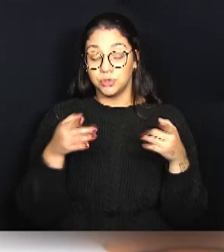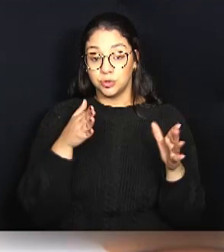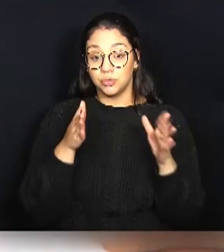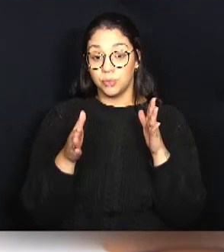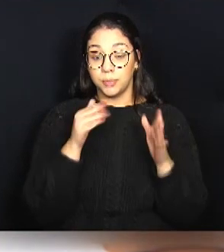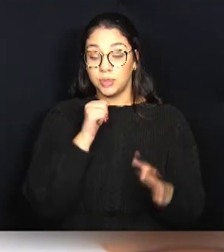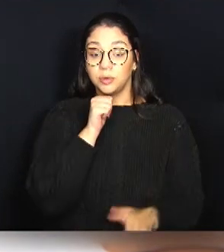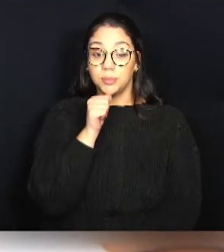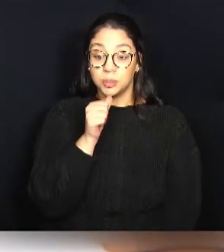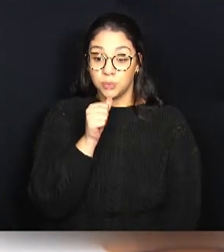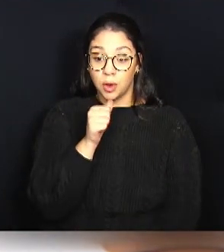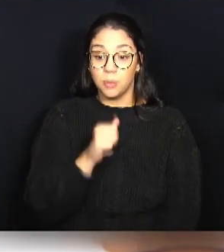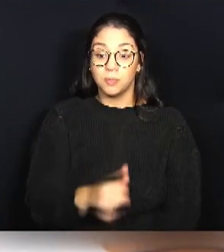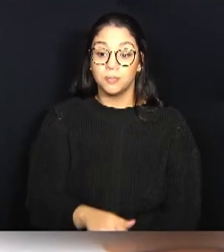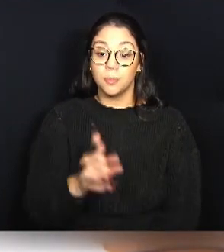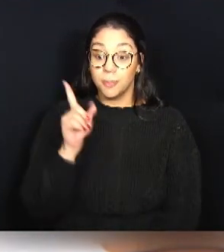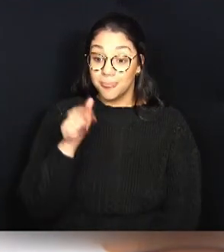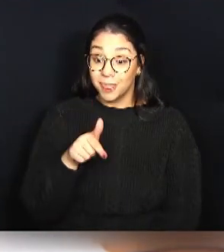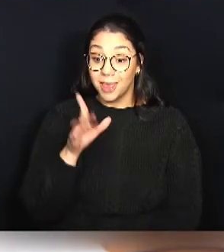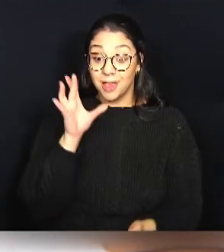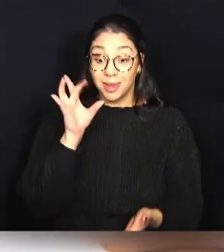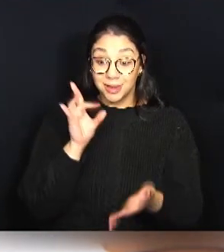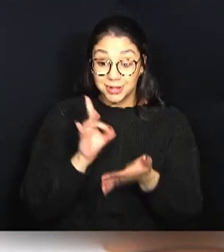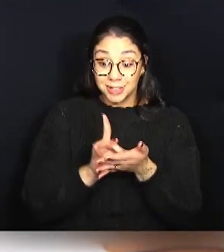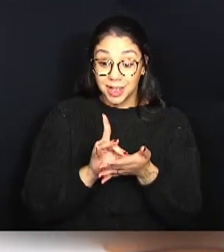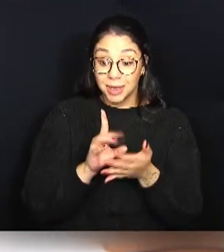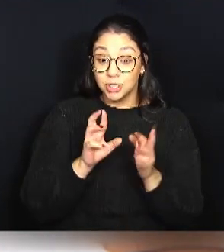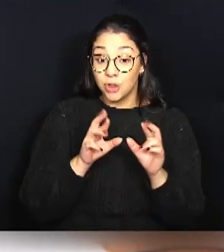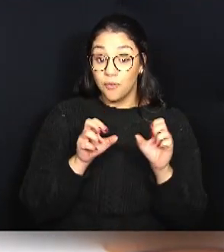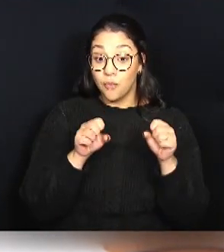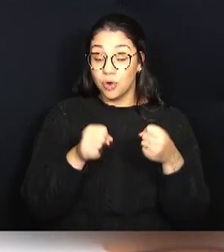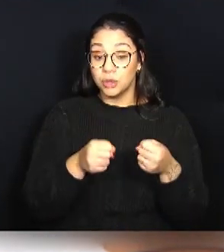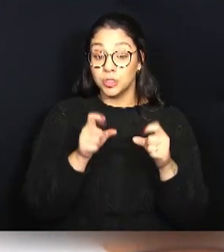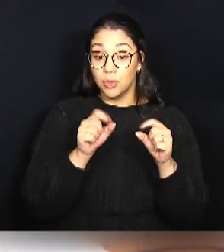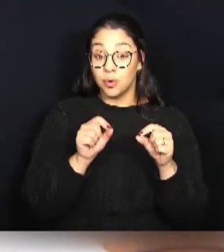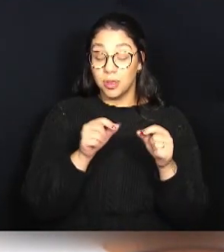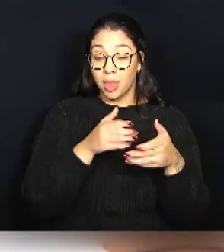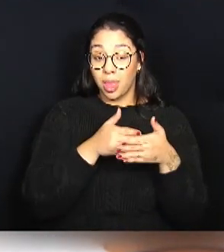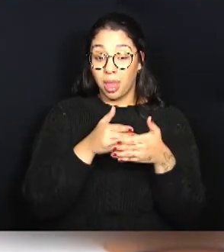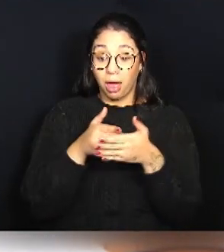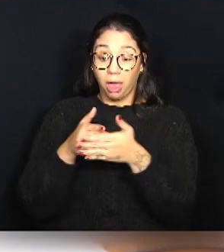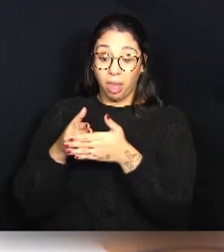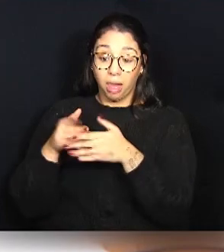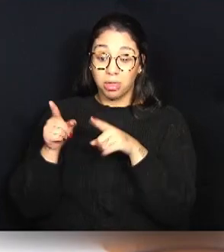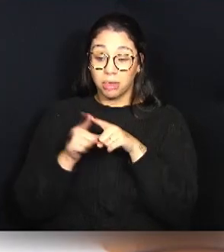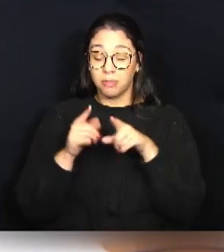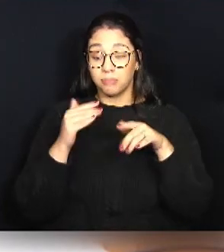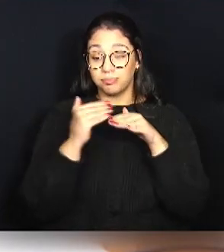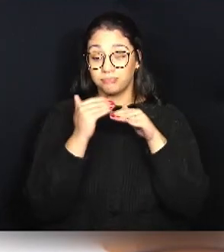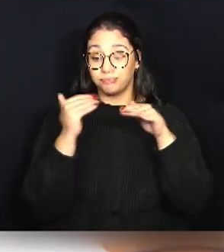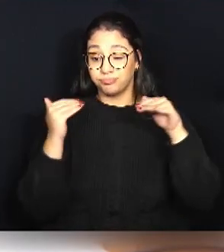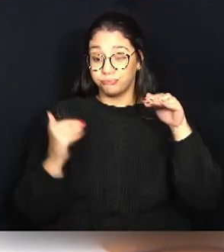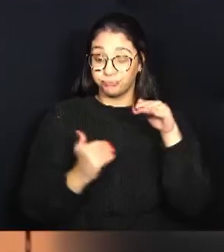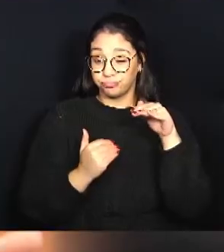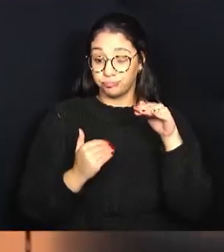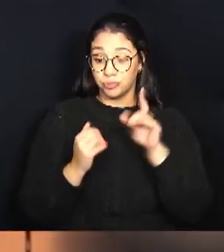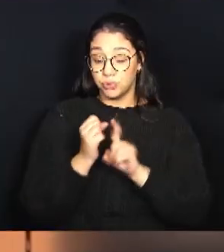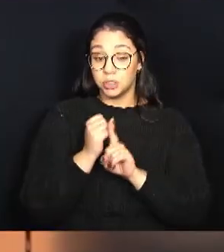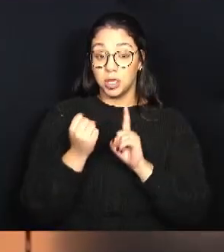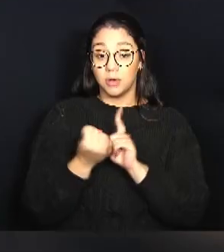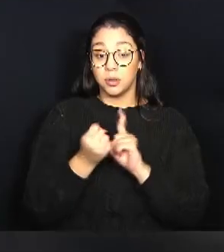menstrual. Essa realidade reforça os tabus e a desigualdade social e de